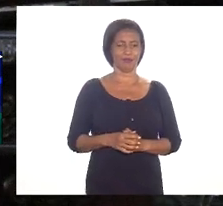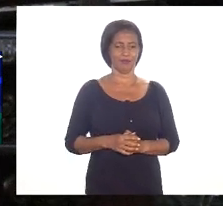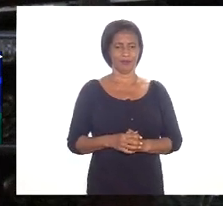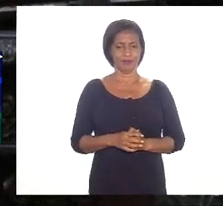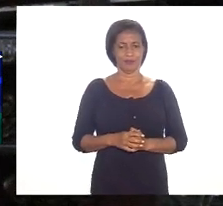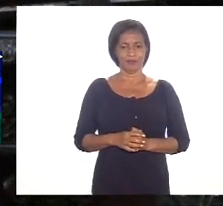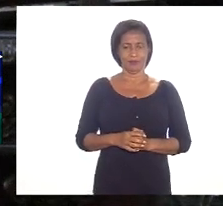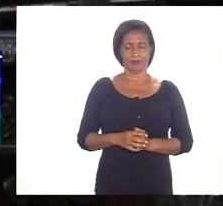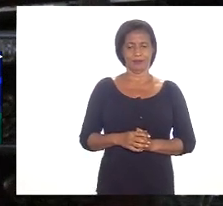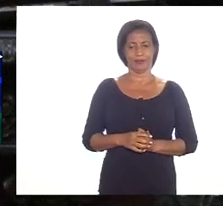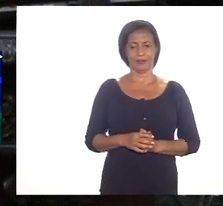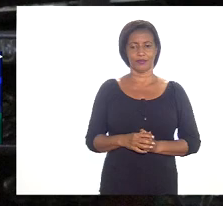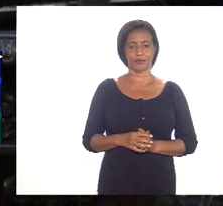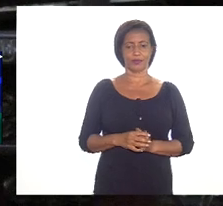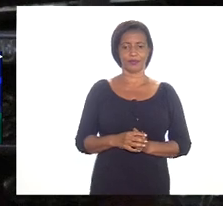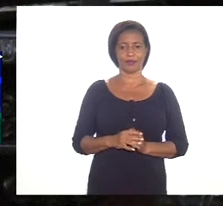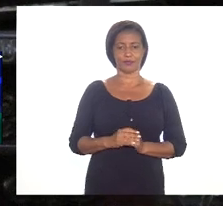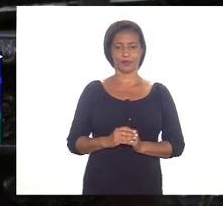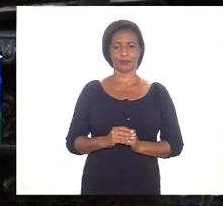do